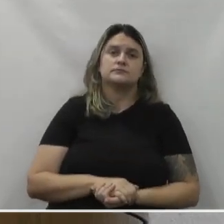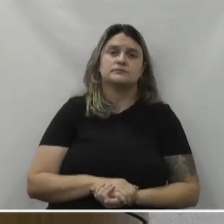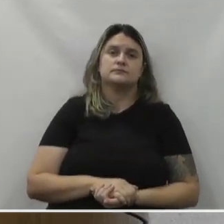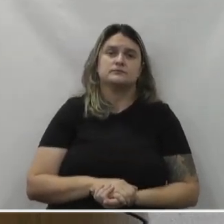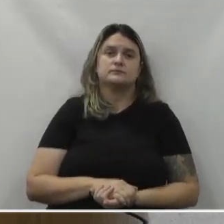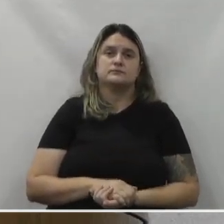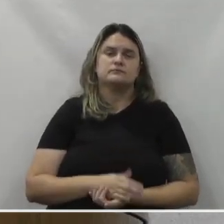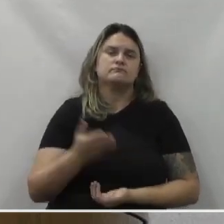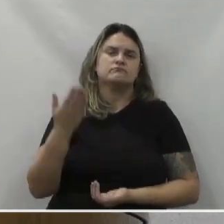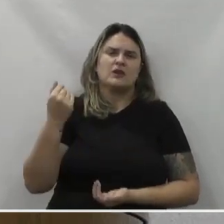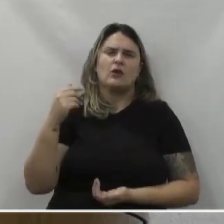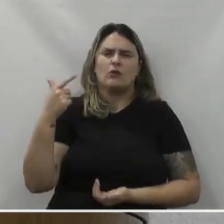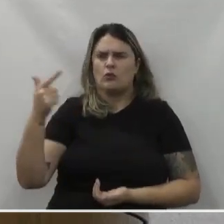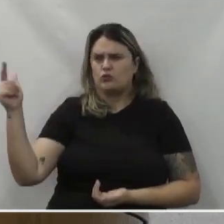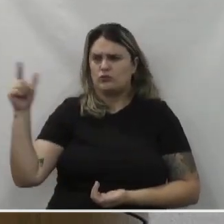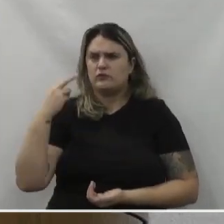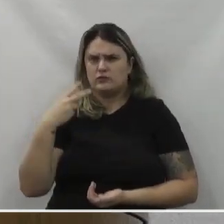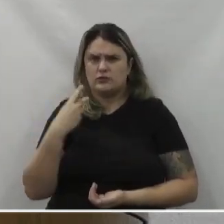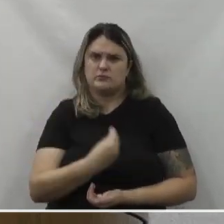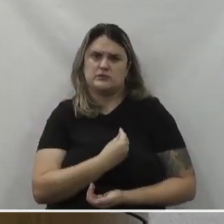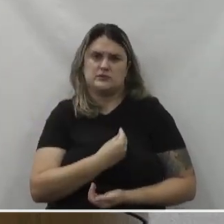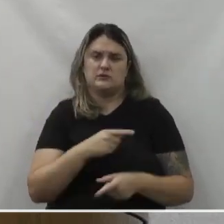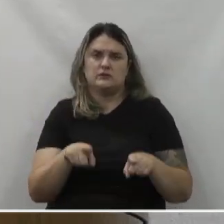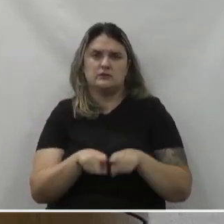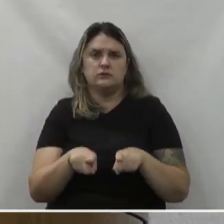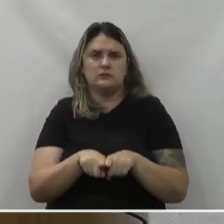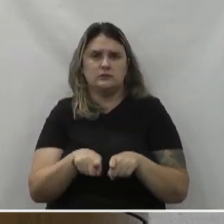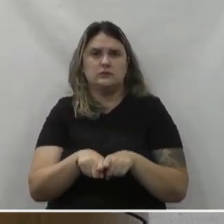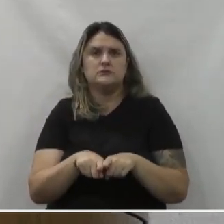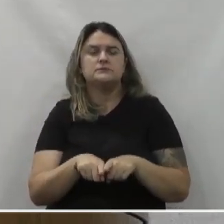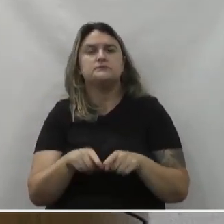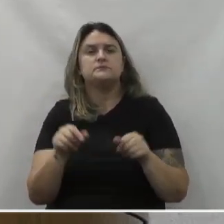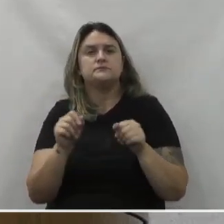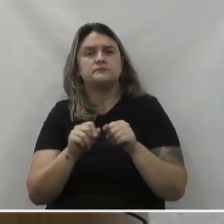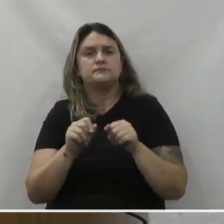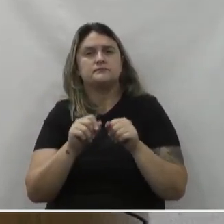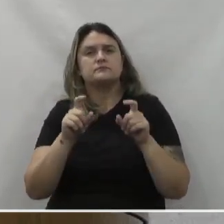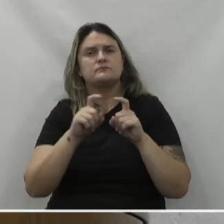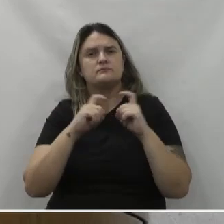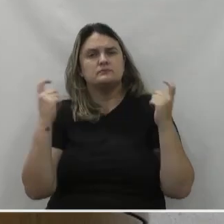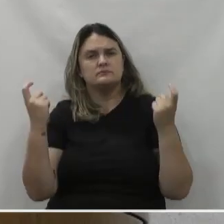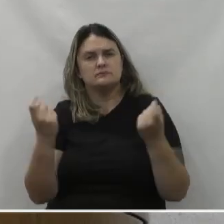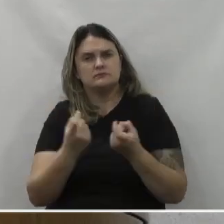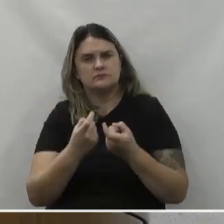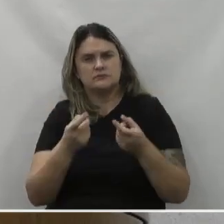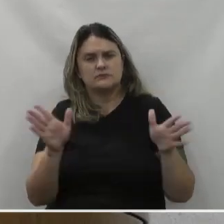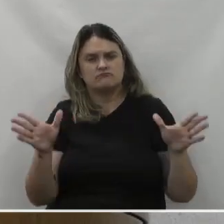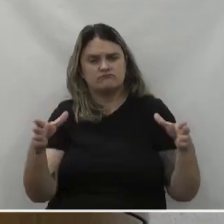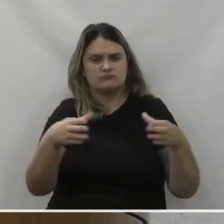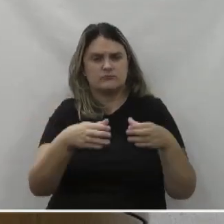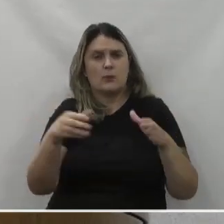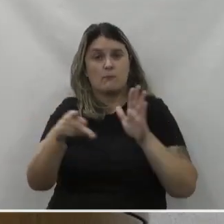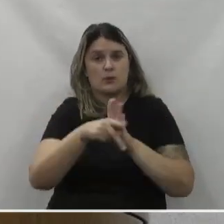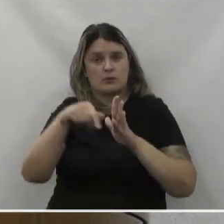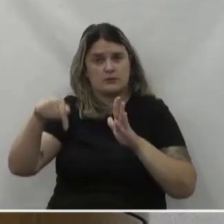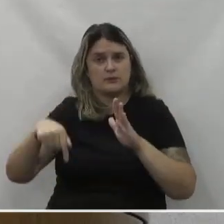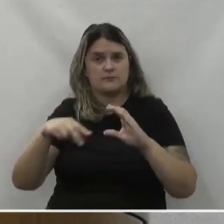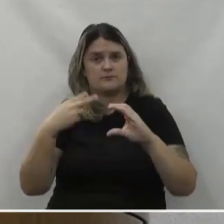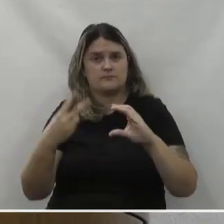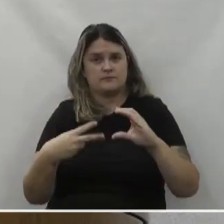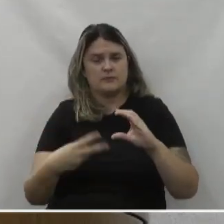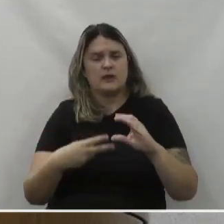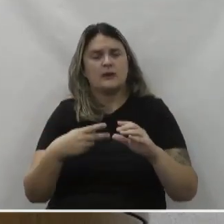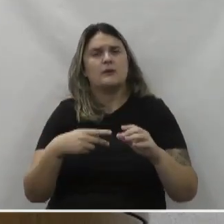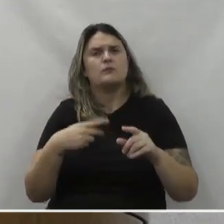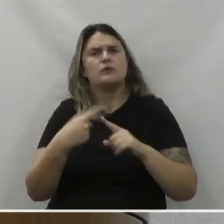na ocasião, tinha vários vereadores aqui, foi, né, uma reunião exclusiva aqui para a Câmara de Vereadores, justamente para a